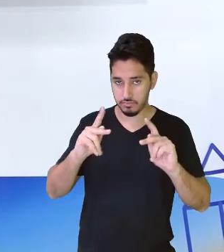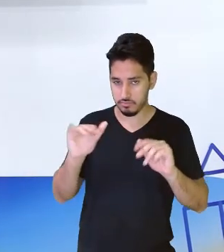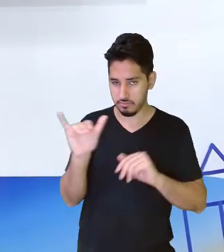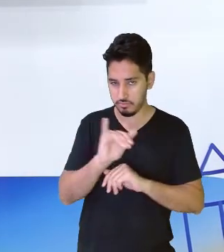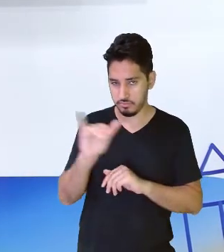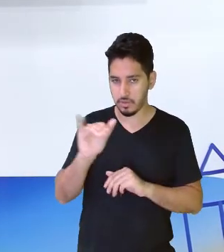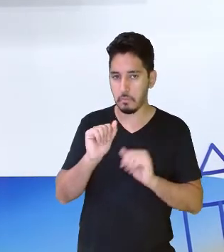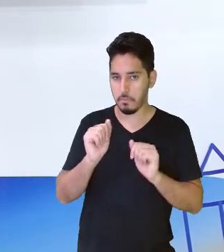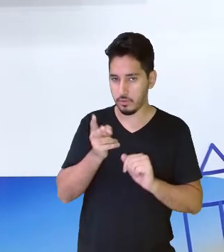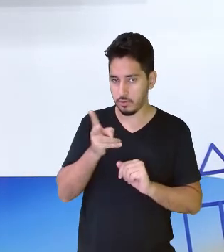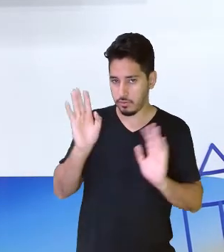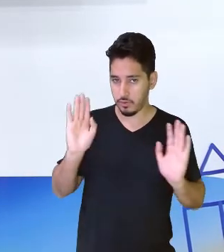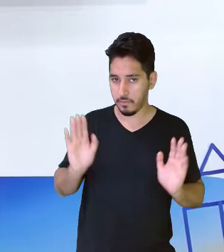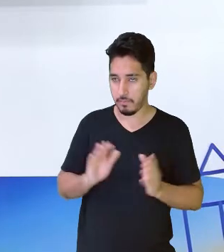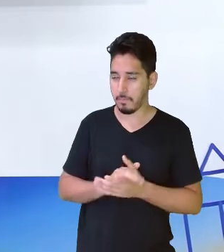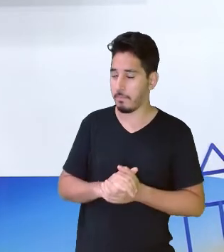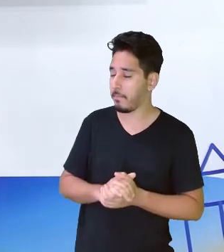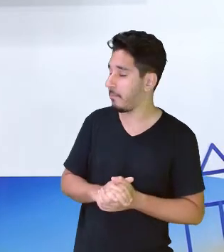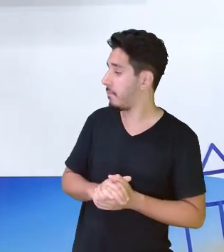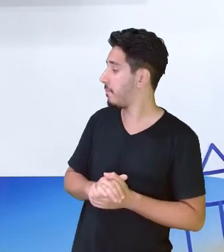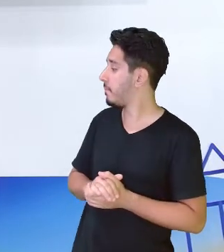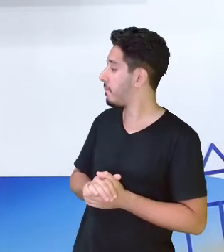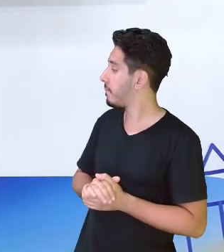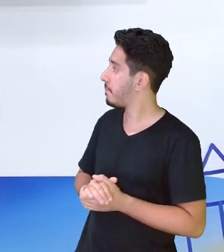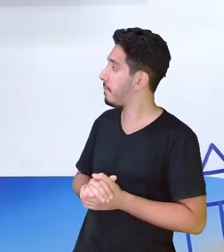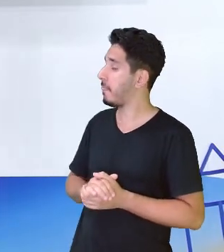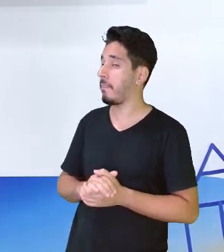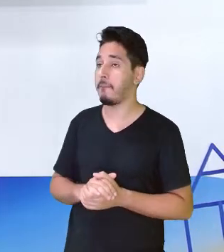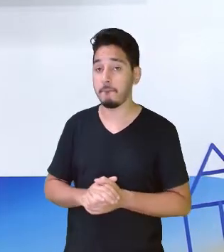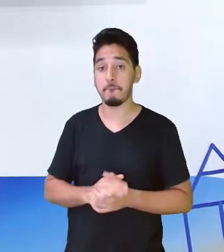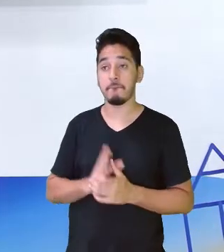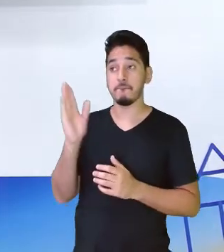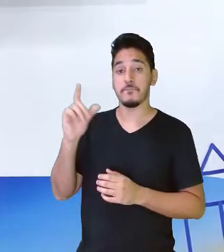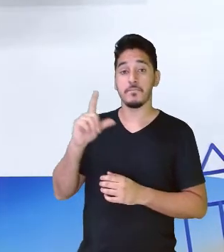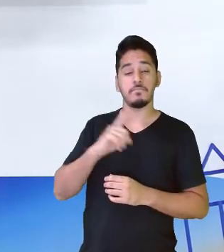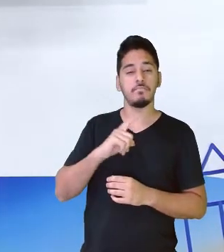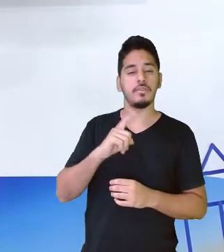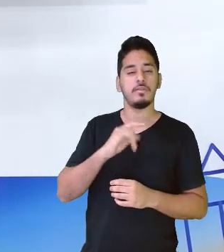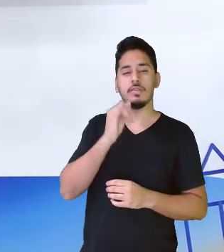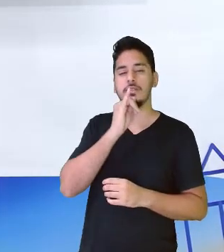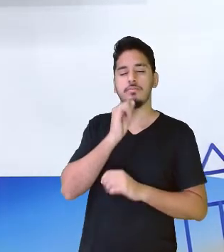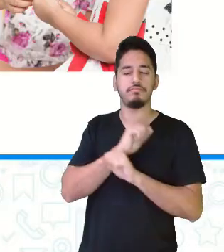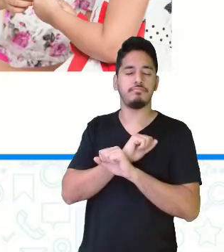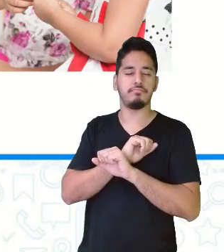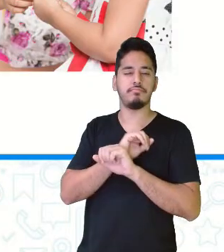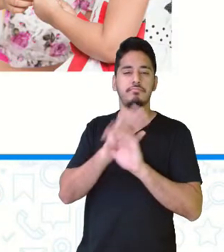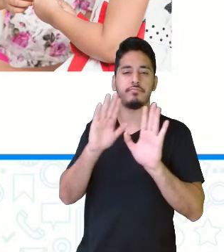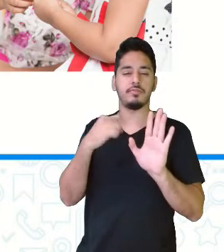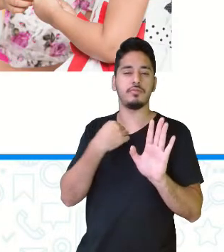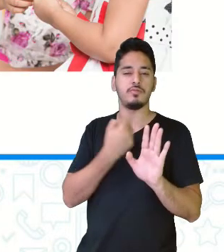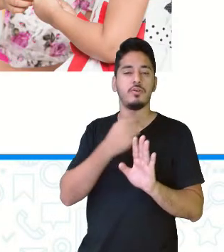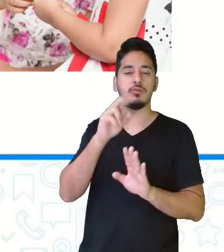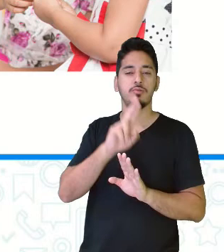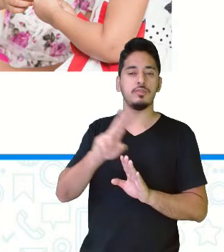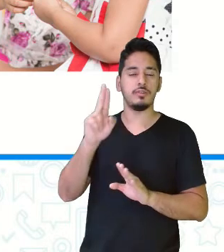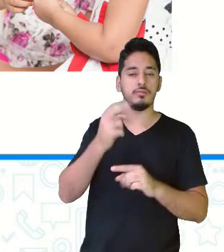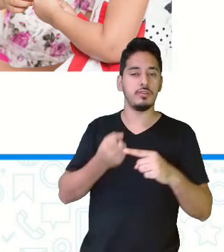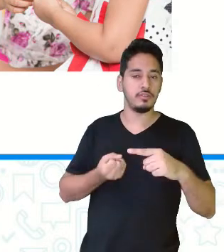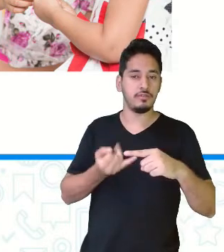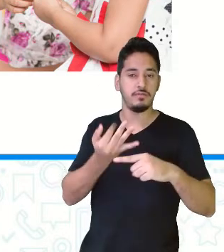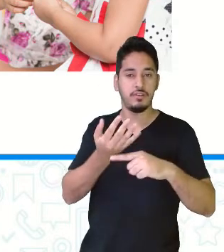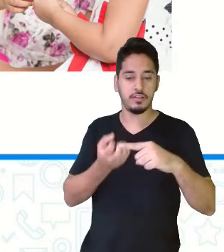gente pode continuar? Vamos embora. Aqui eu tenho exemplos claros onde a gente utiliza as frações,